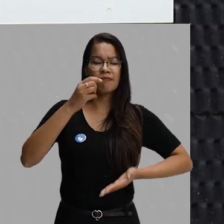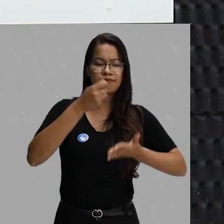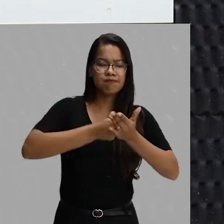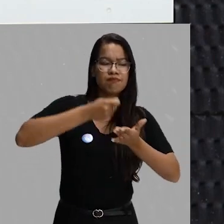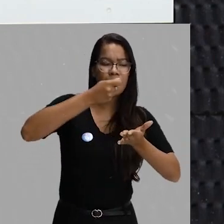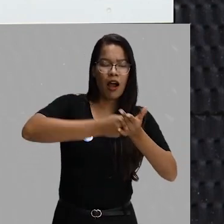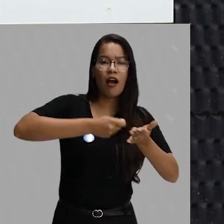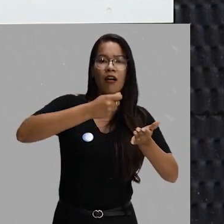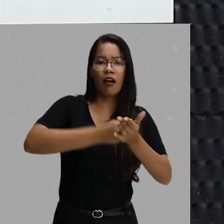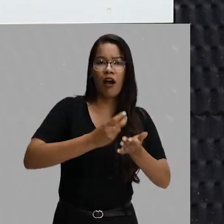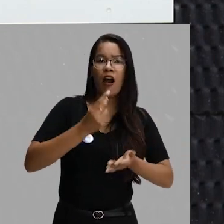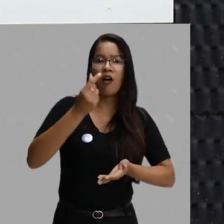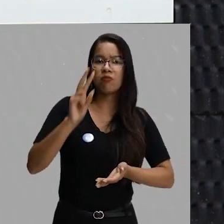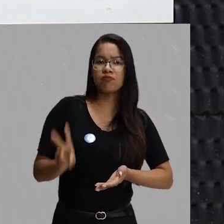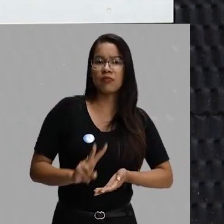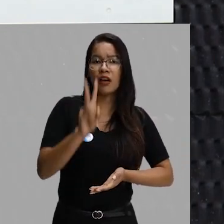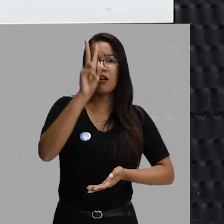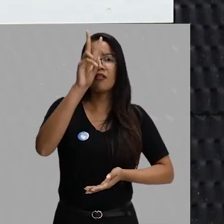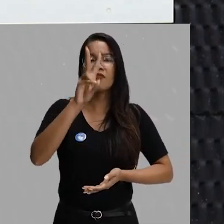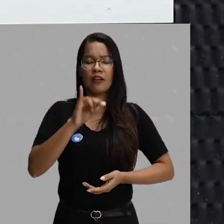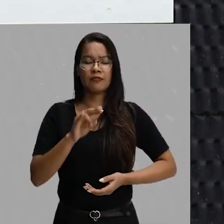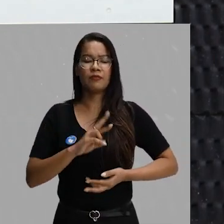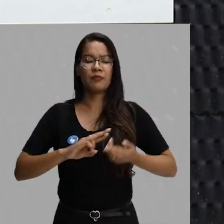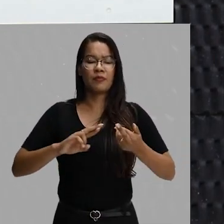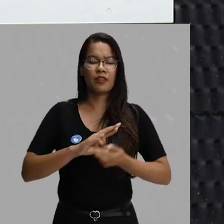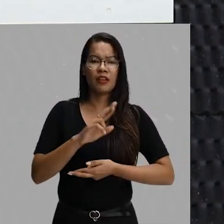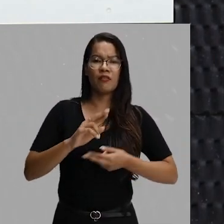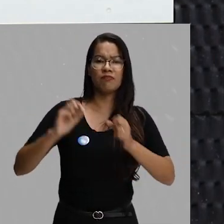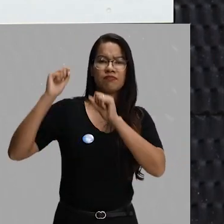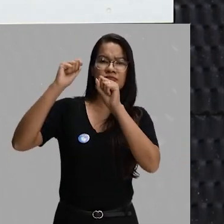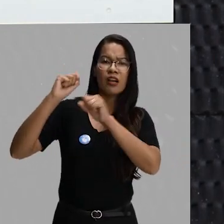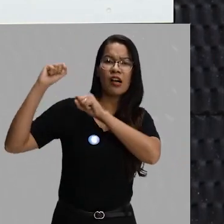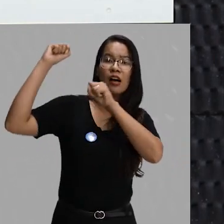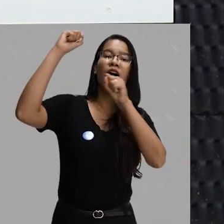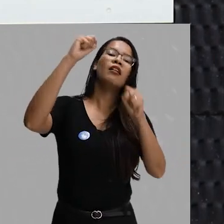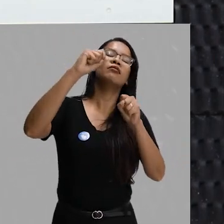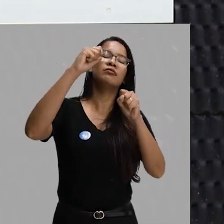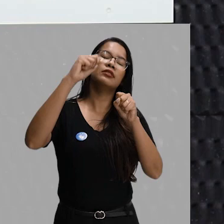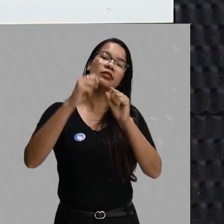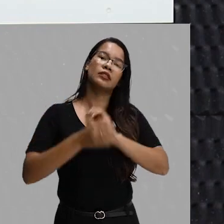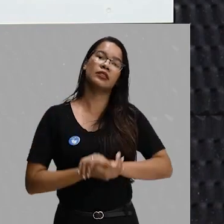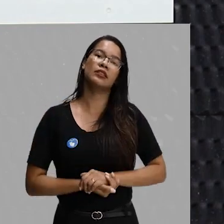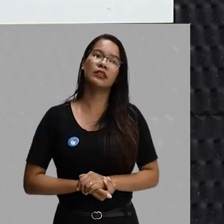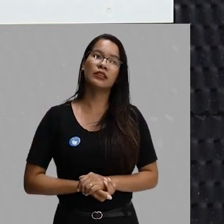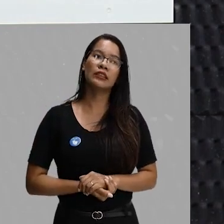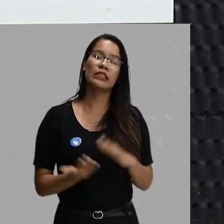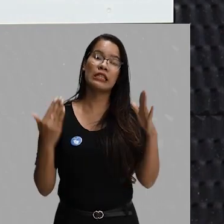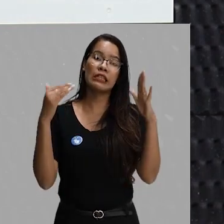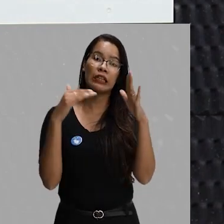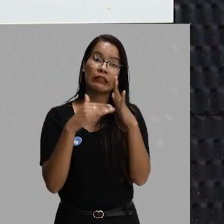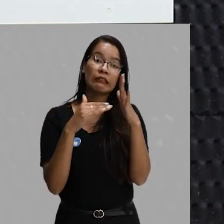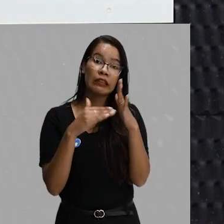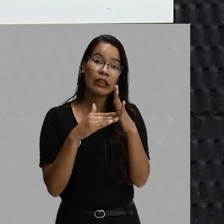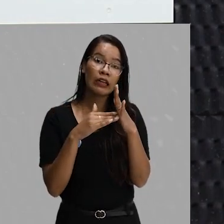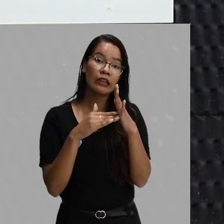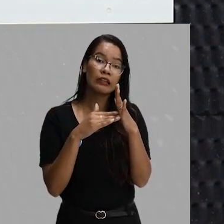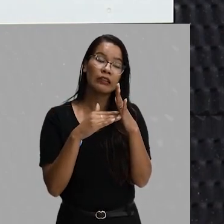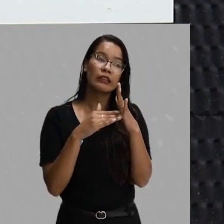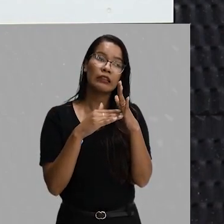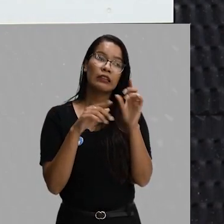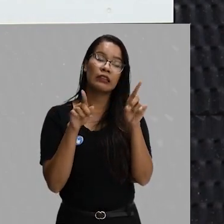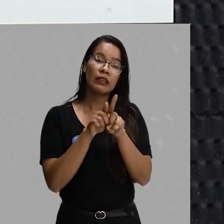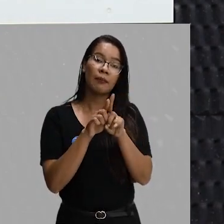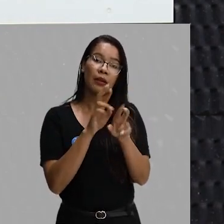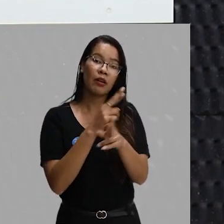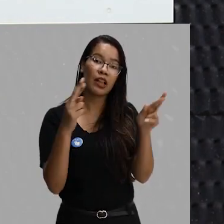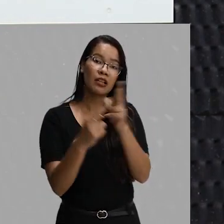revoltas ou ameaça de guerras civis, revolta de escravos, ameaça de guerras civis nas províncias, e até mesmo a questão relacionada